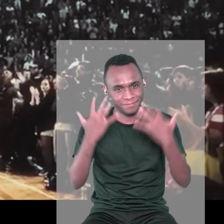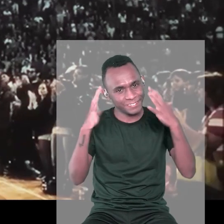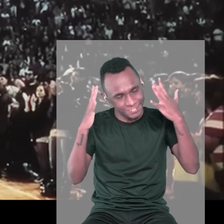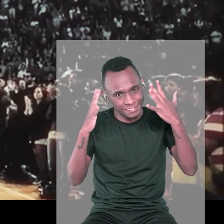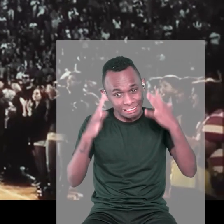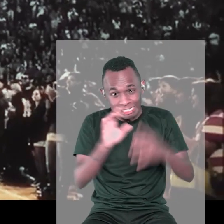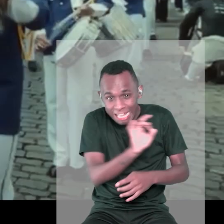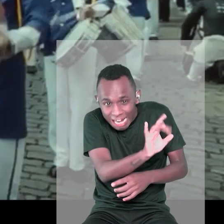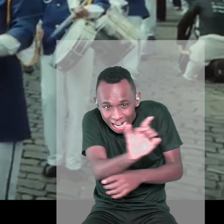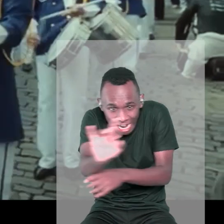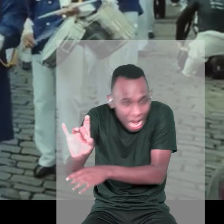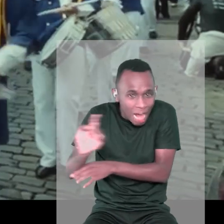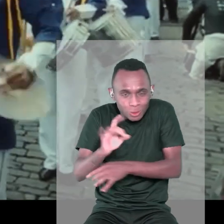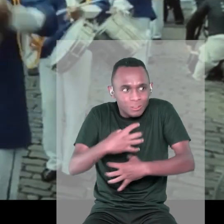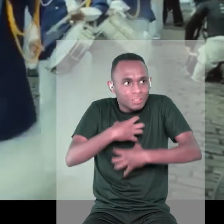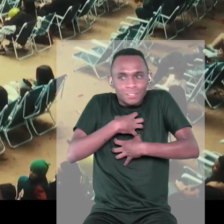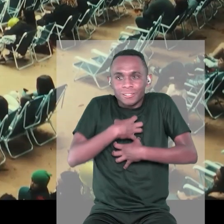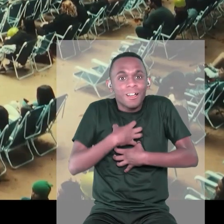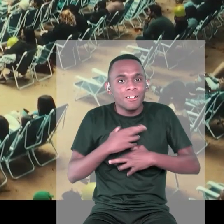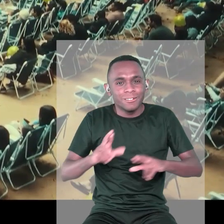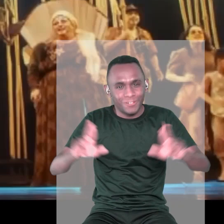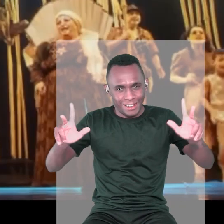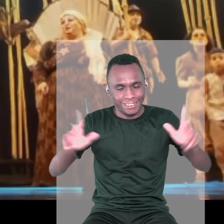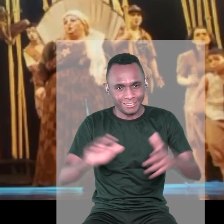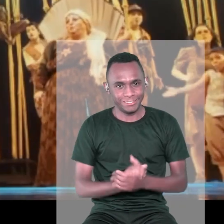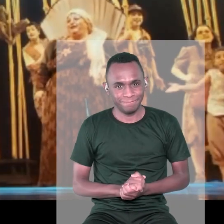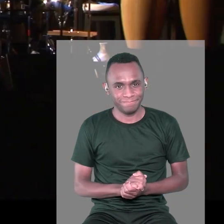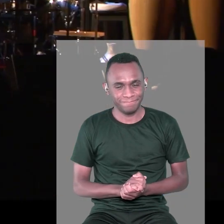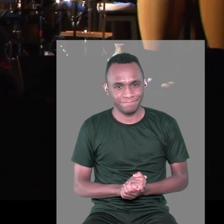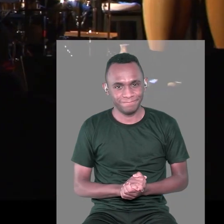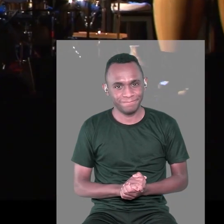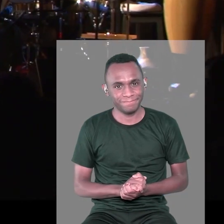que toca cada um de nós de um jeito diferente.